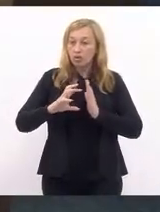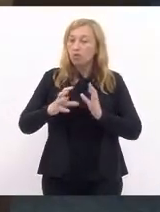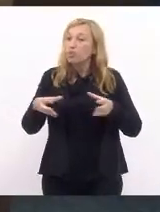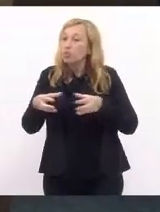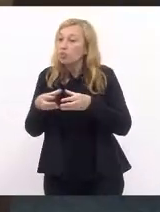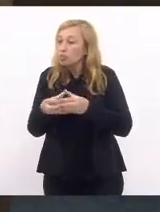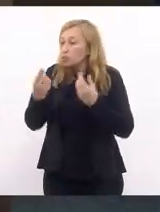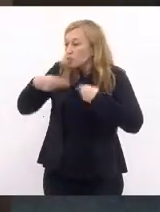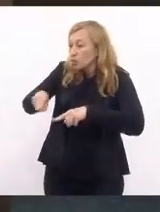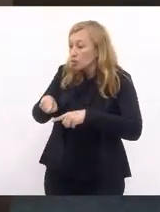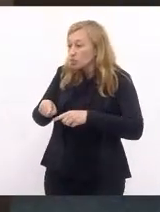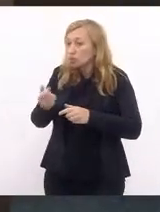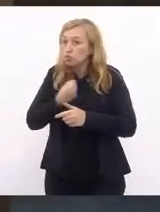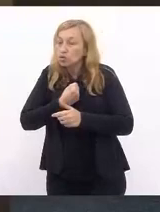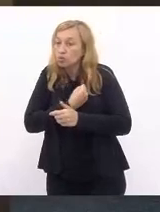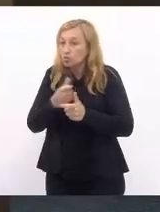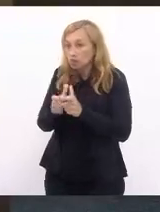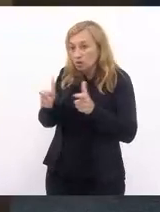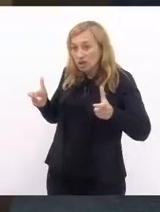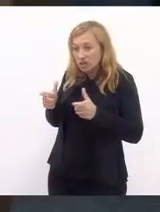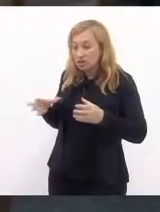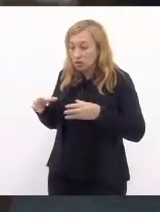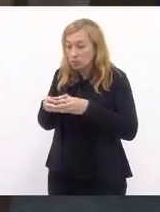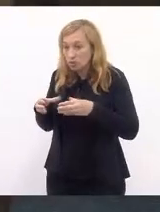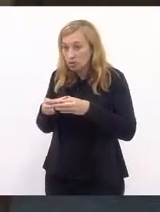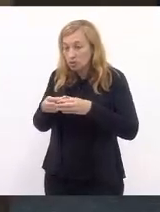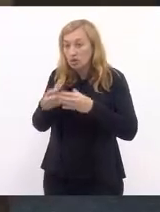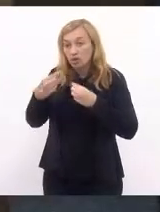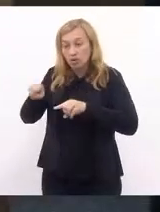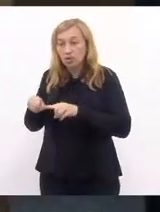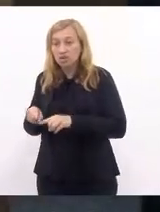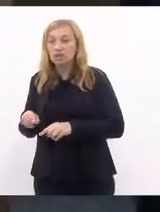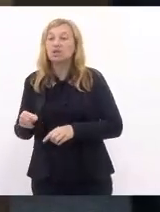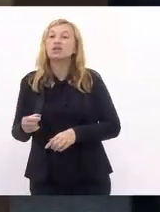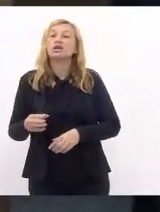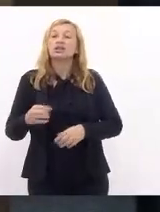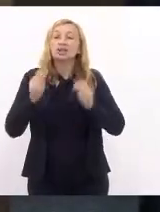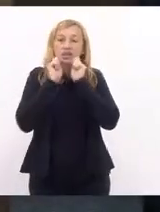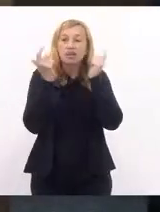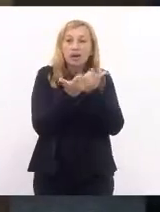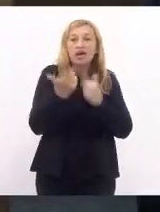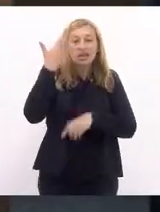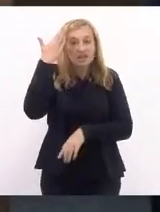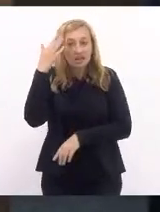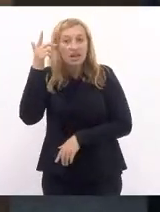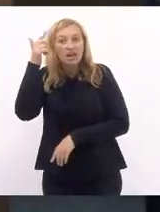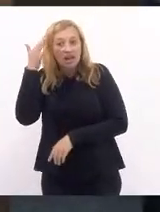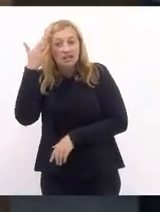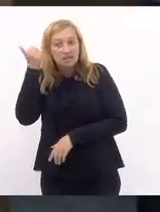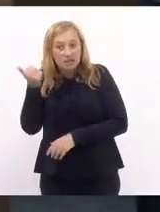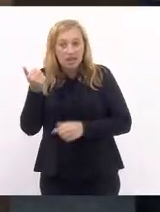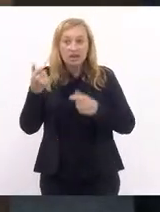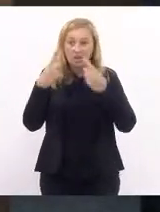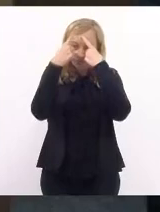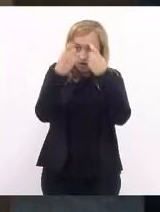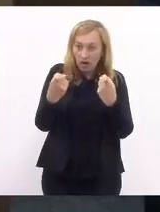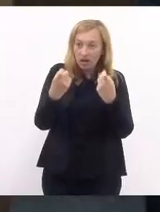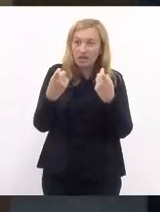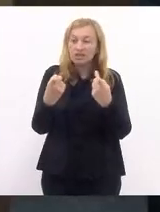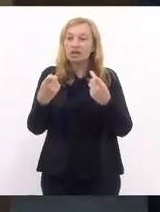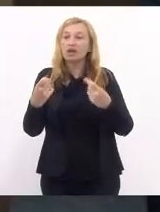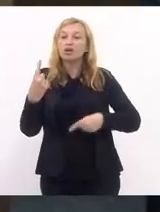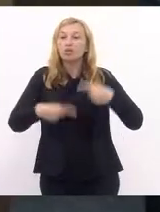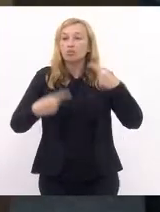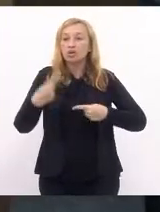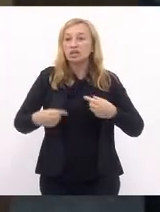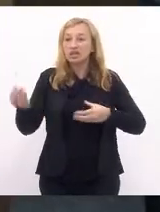oposição a maior bancada de oposição da Assembleia Legislativa eu sei que a violência política transcorre